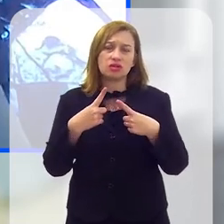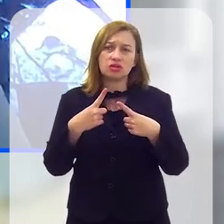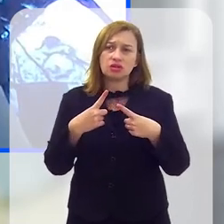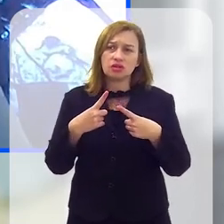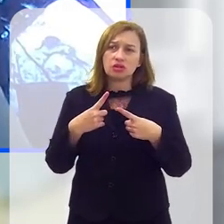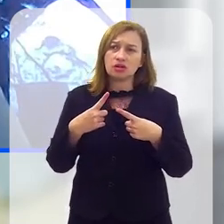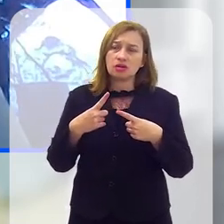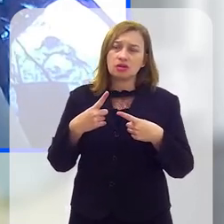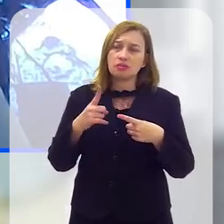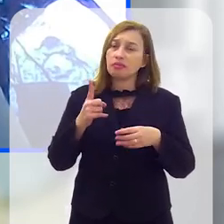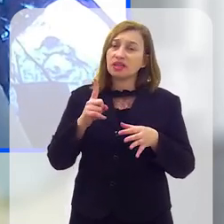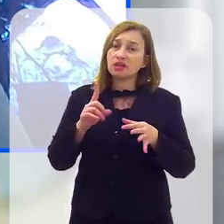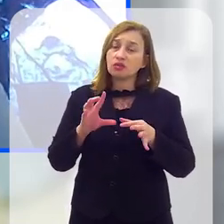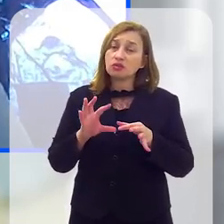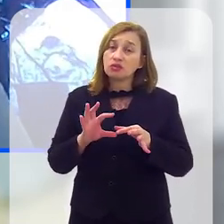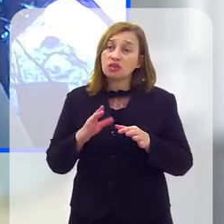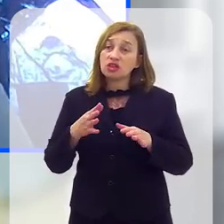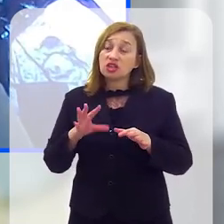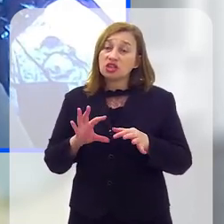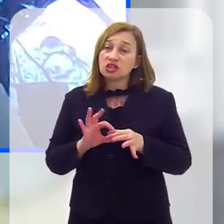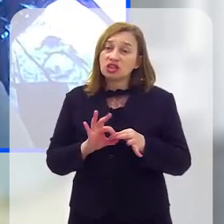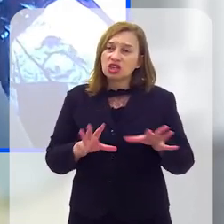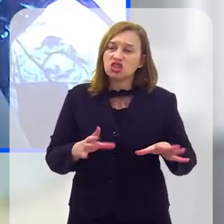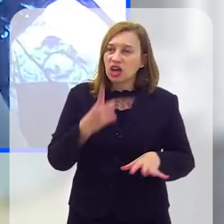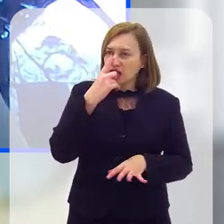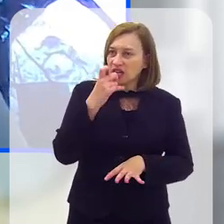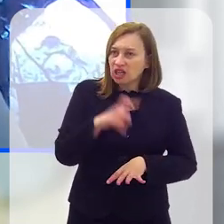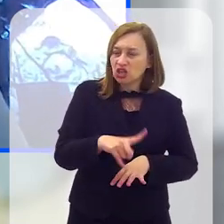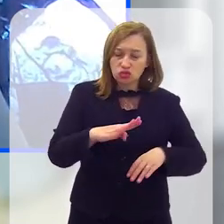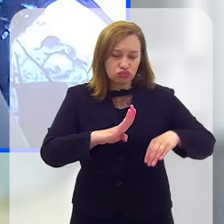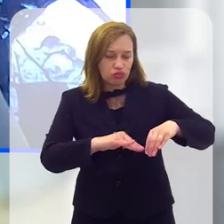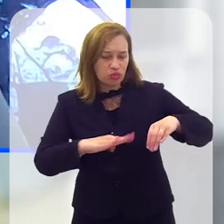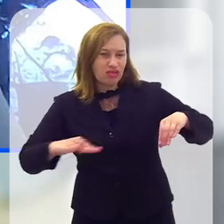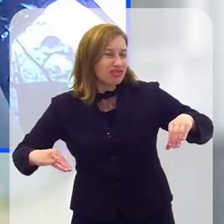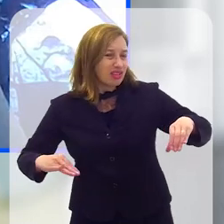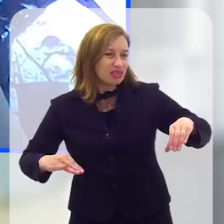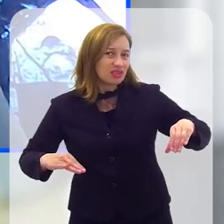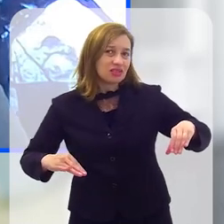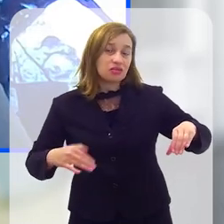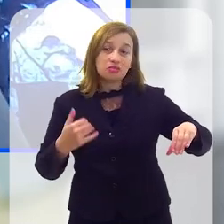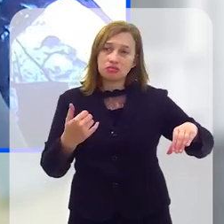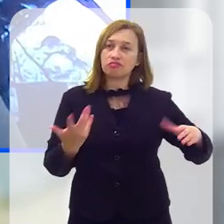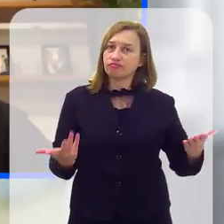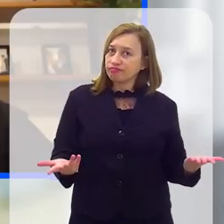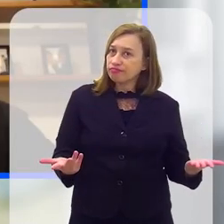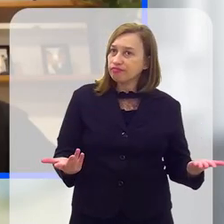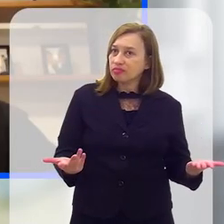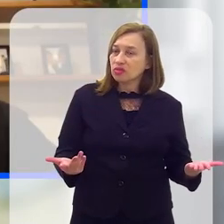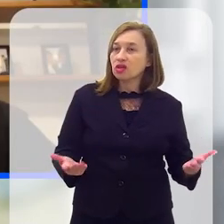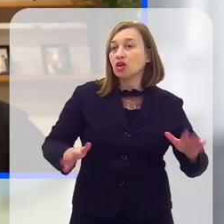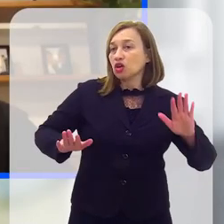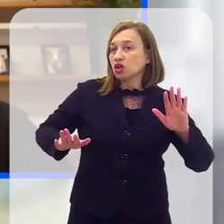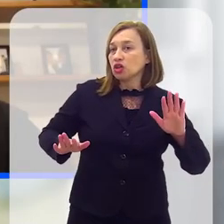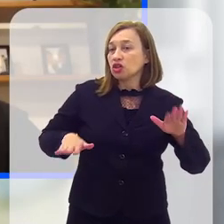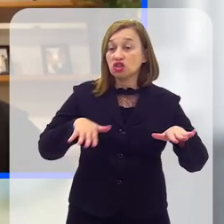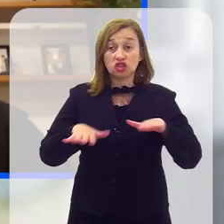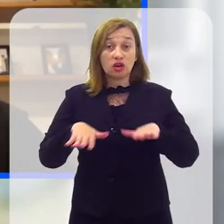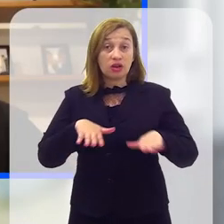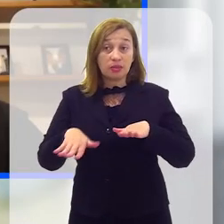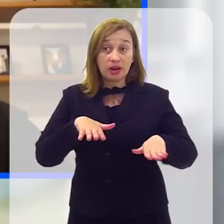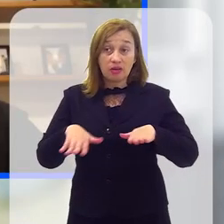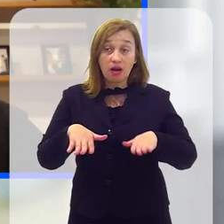disposição da Baía de Guanabara, ou disposição de rios urbanos, ou disposição de complexo lagunar, como por exemplo do